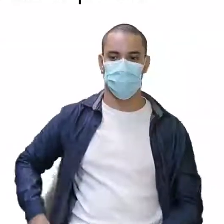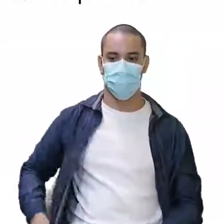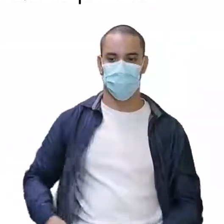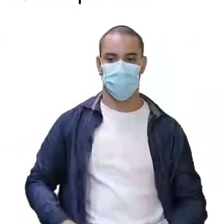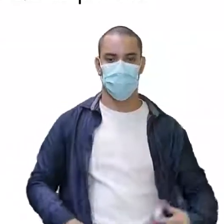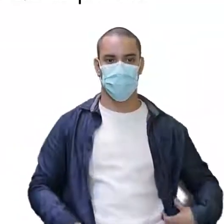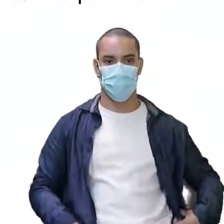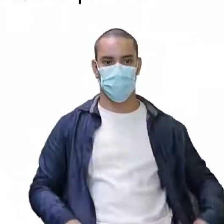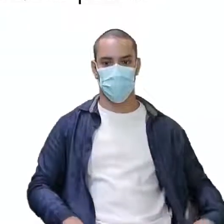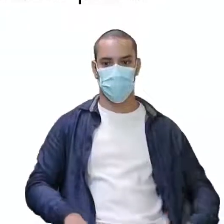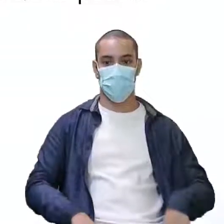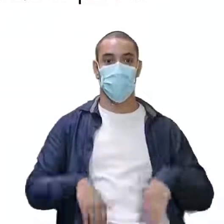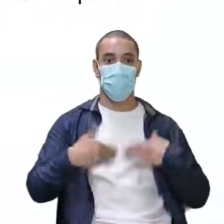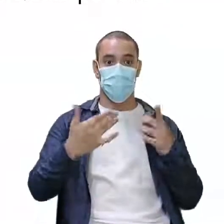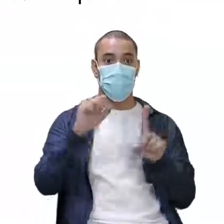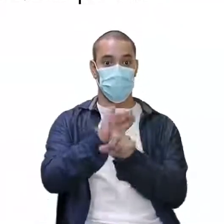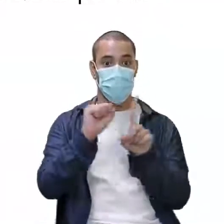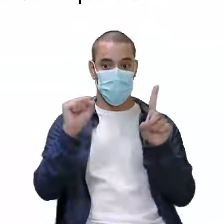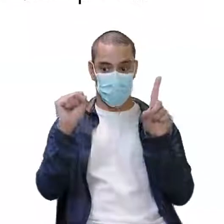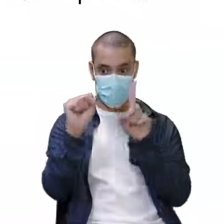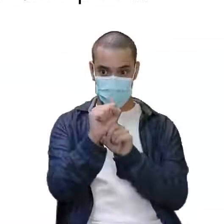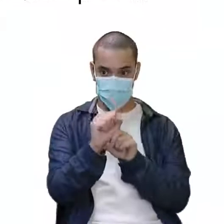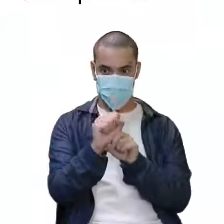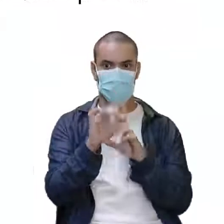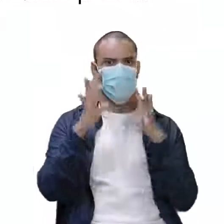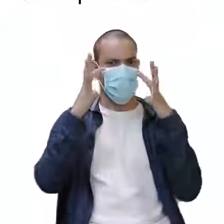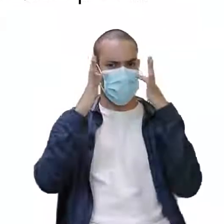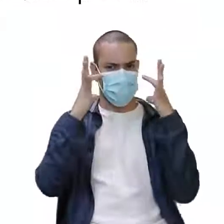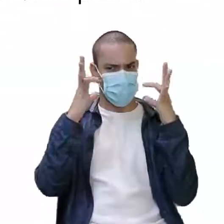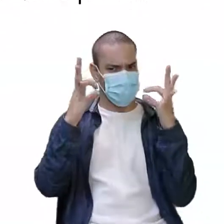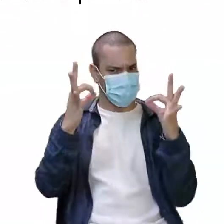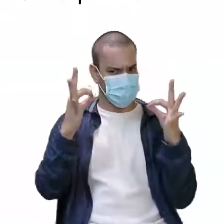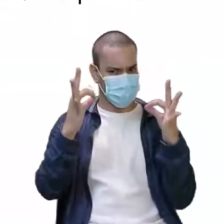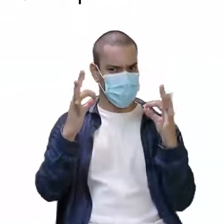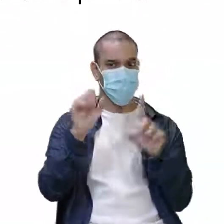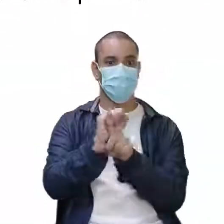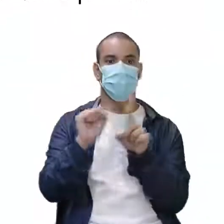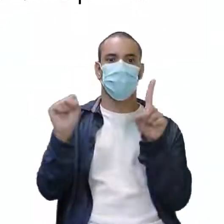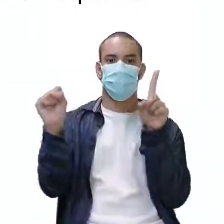quadro. A sociedade, presta atenção, meus